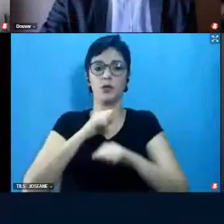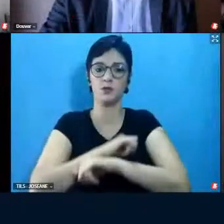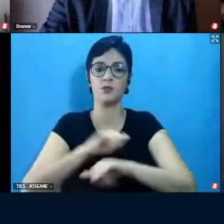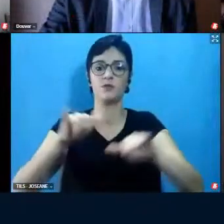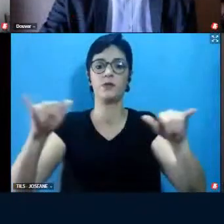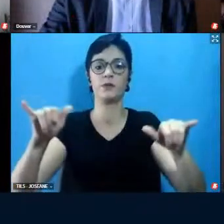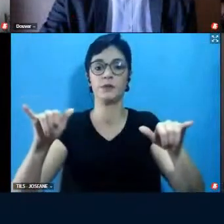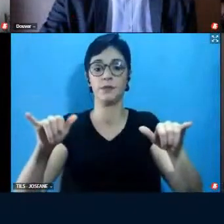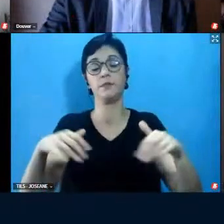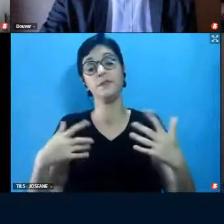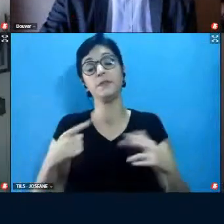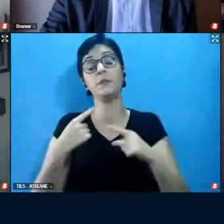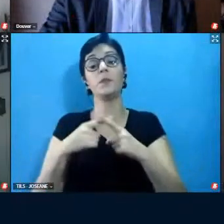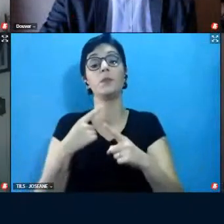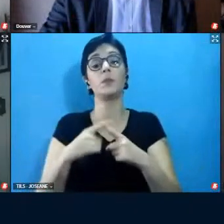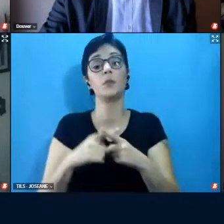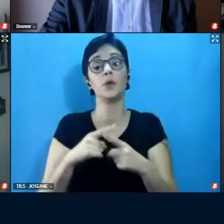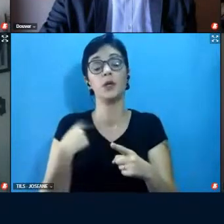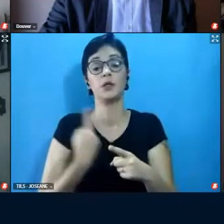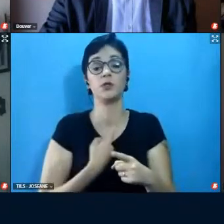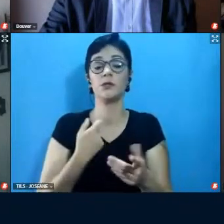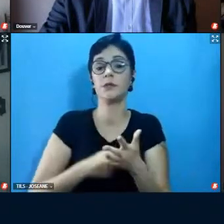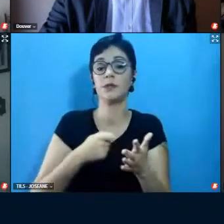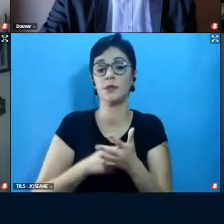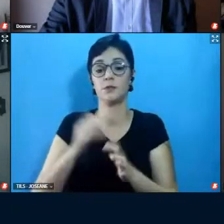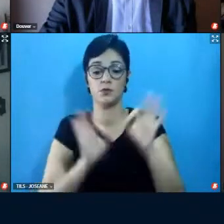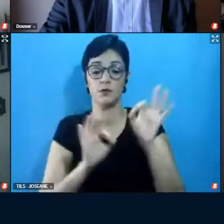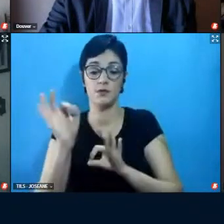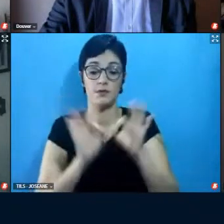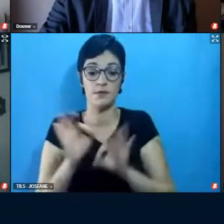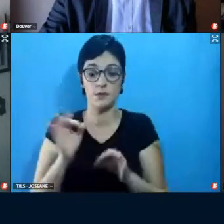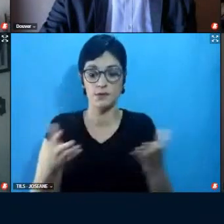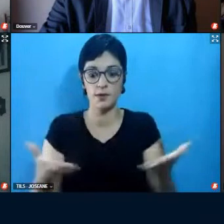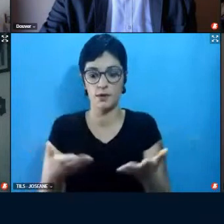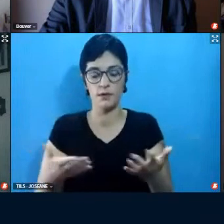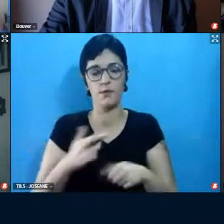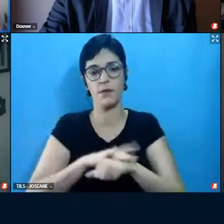reinventar nesse meio da pandemia. E eu acho que era isso.